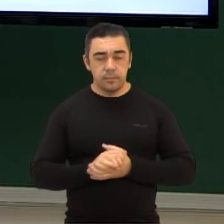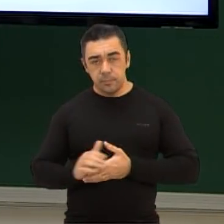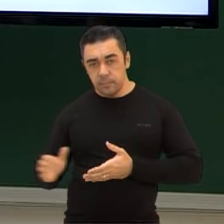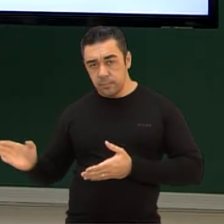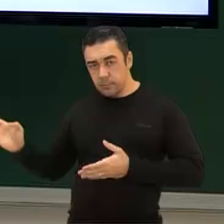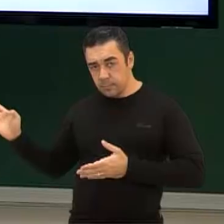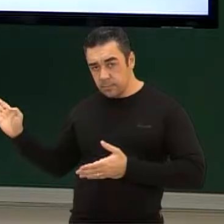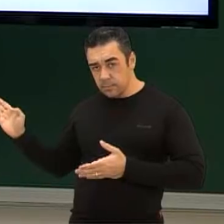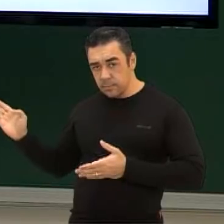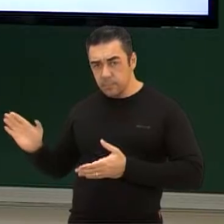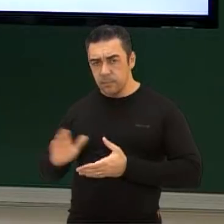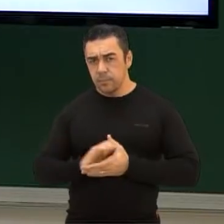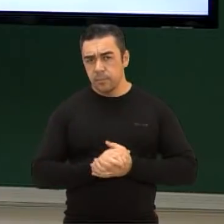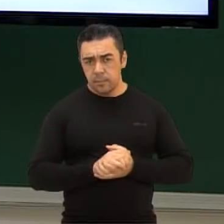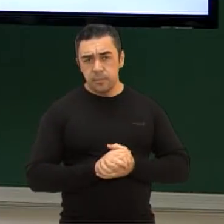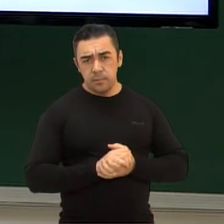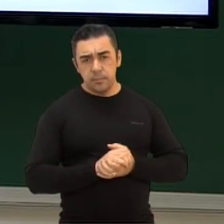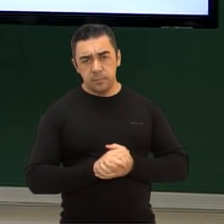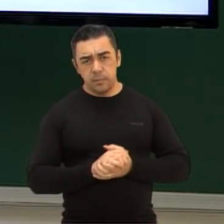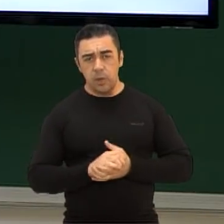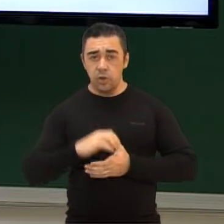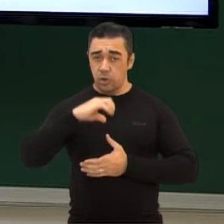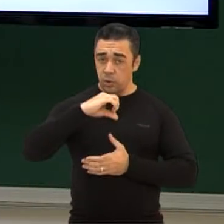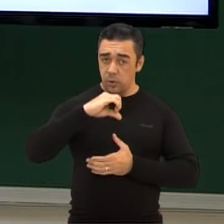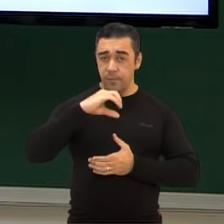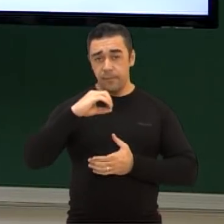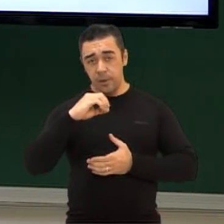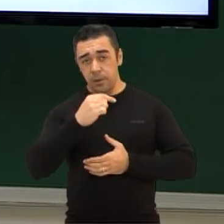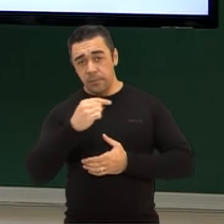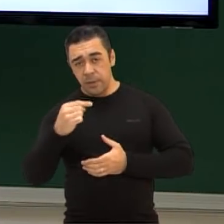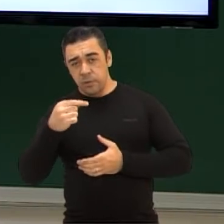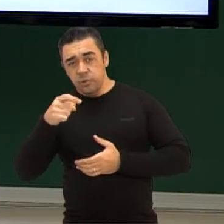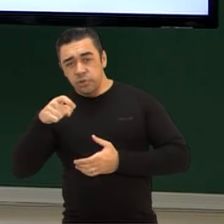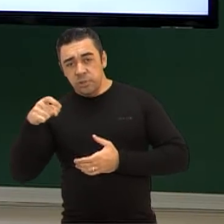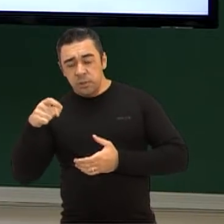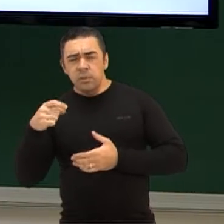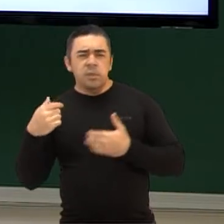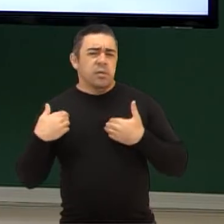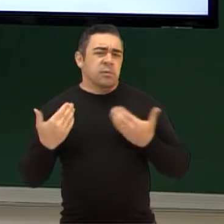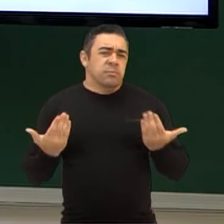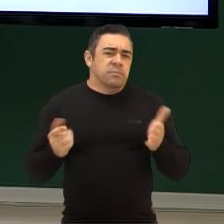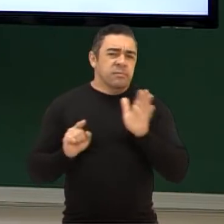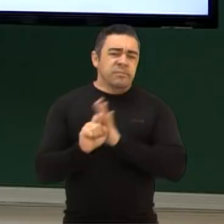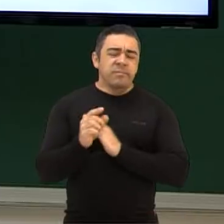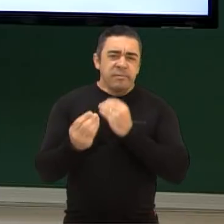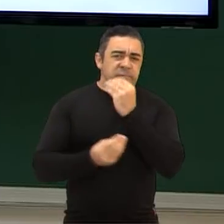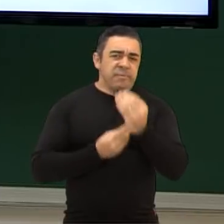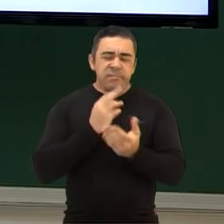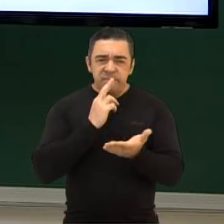seu complementar. 90 menos x. E agora, como que nós fazemos essa